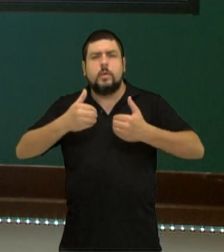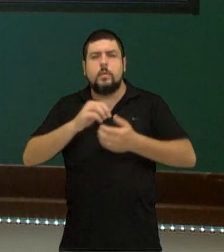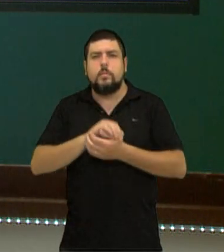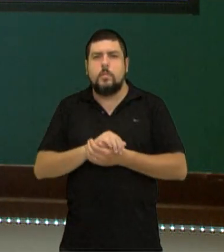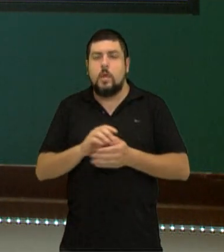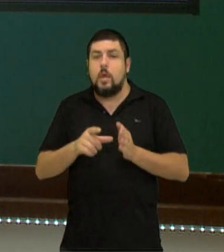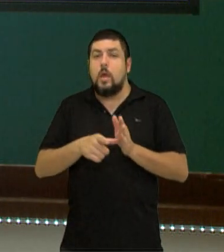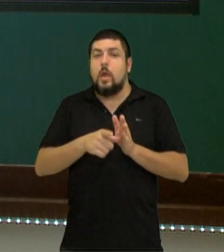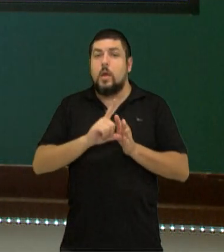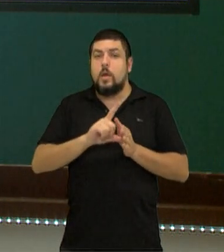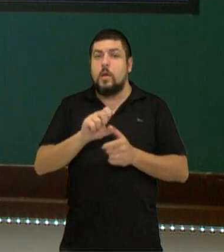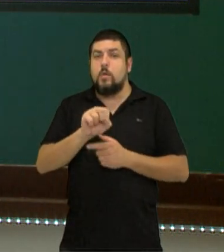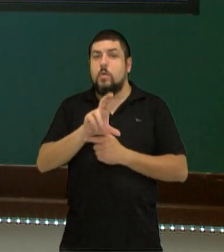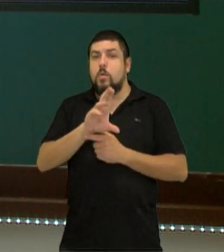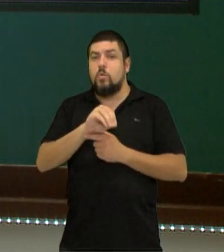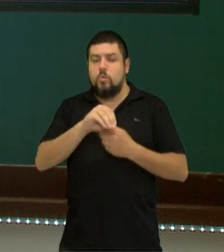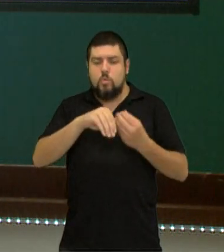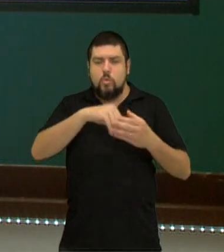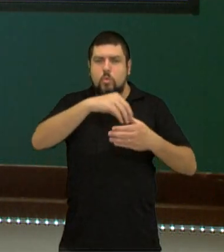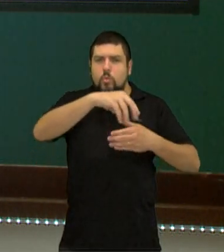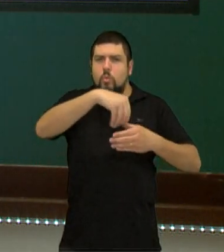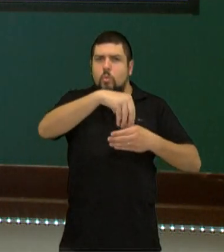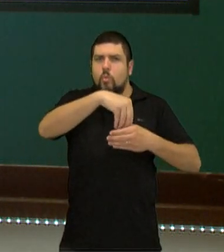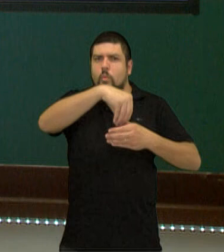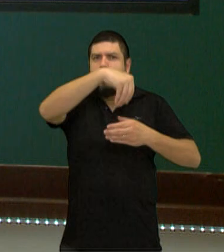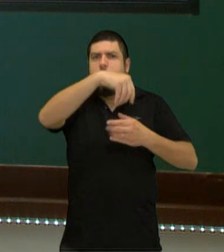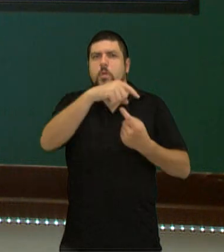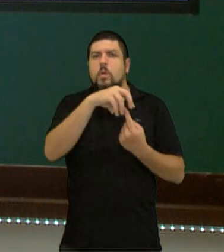suco nós fizemos homogênea. Para isso